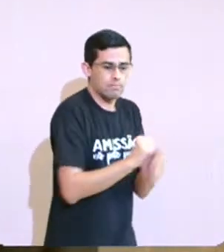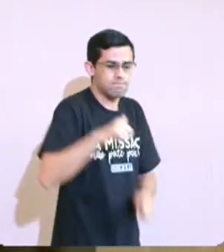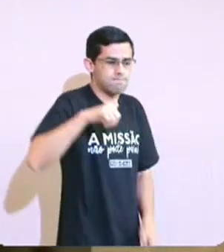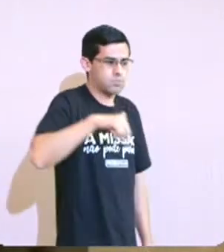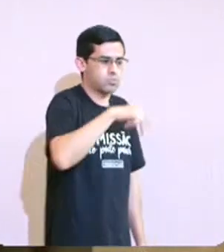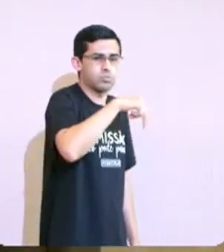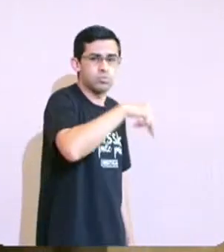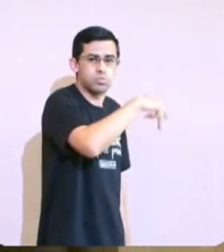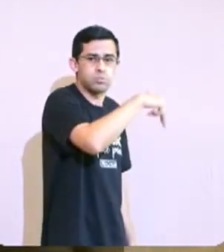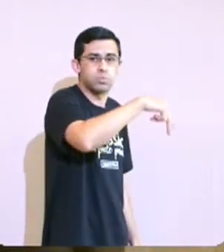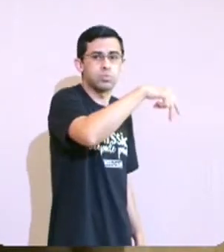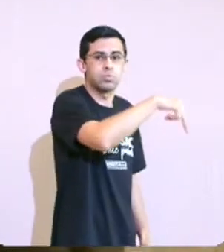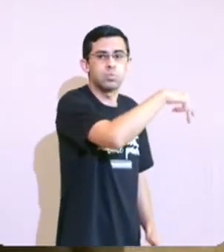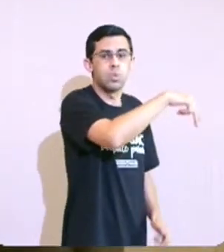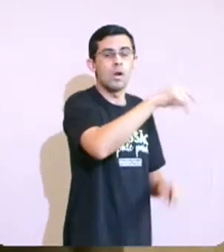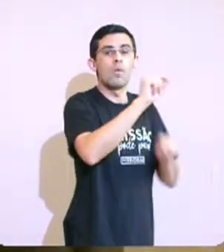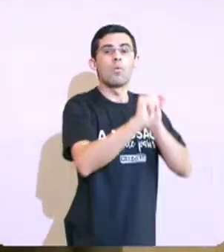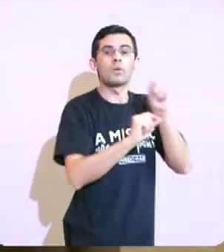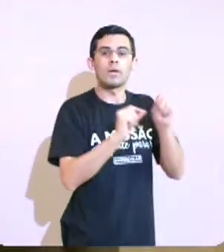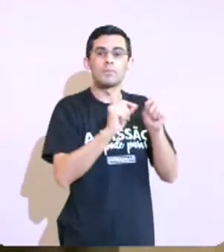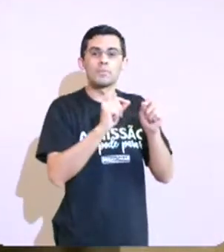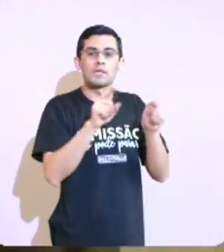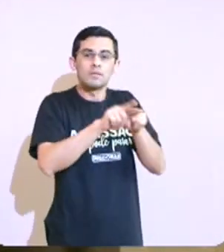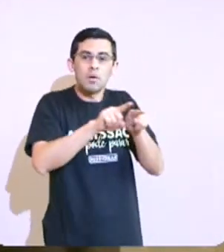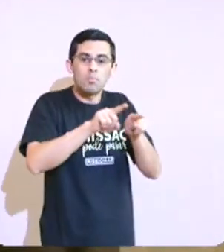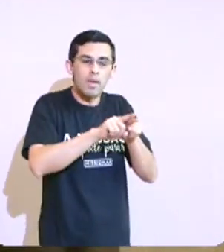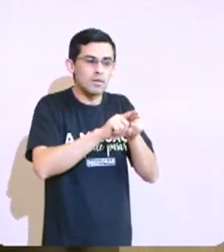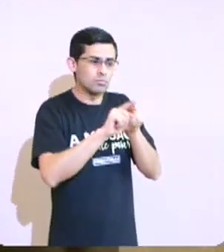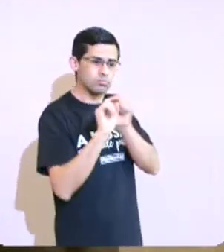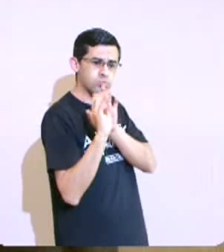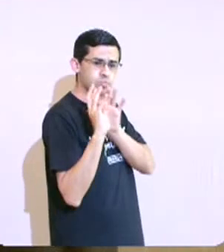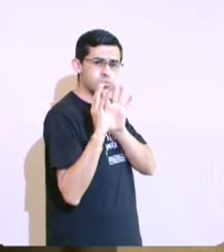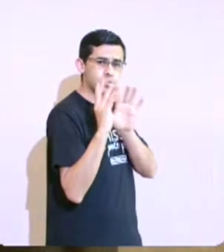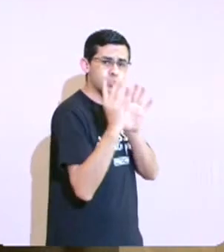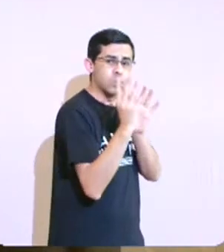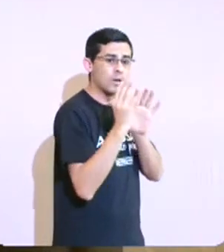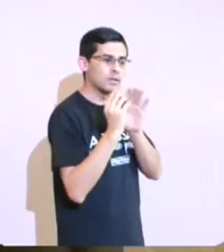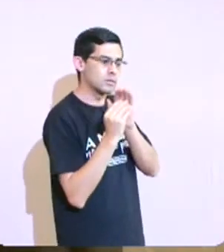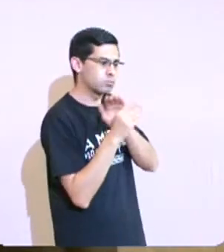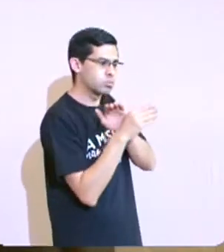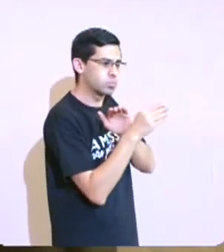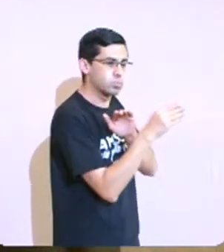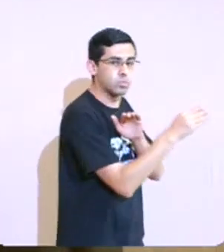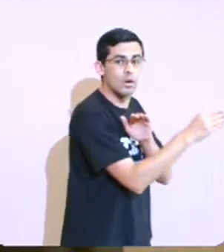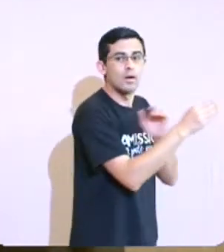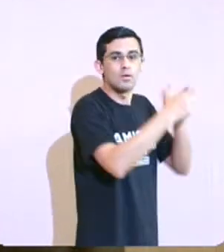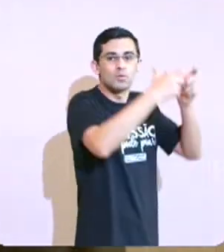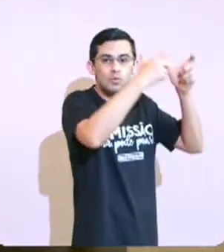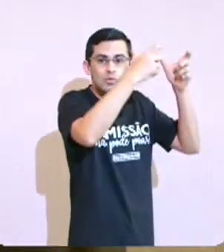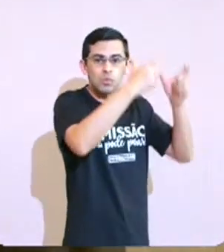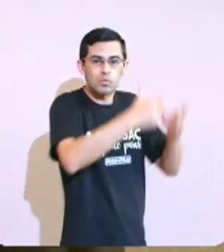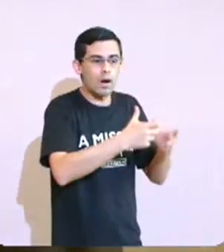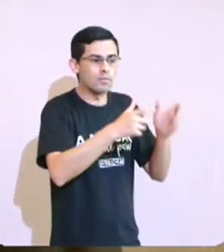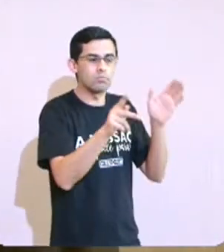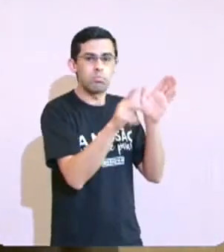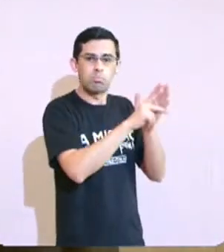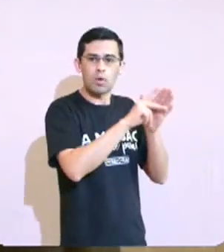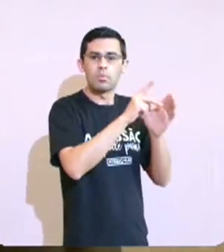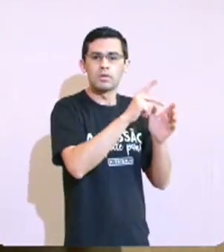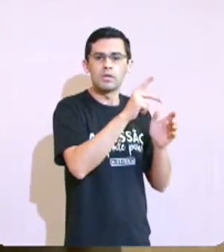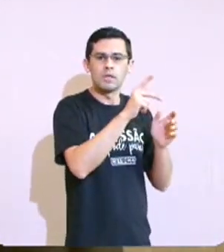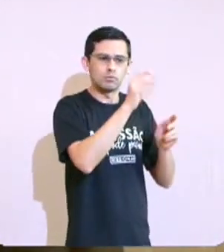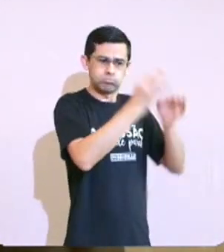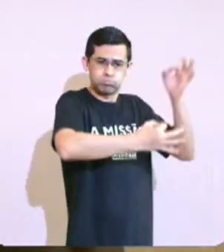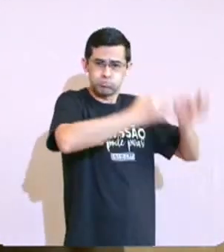caminhando, passando pelo circo romano, passando pelo Coliseu em direção à colina do Fórum